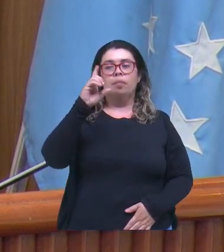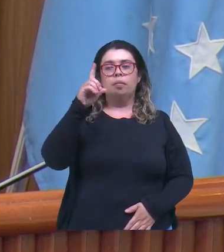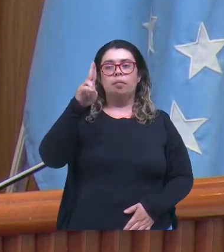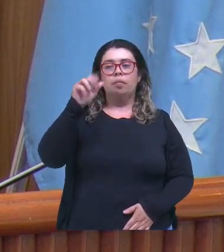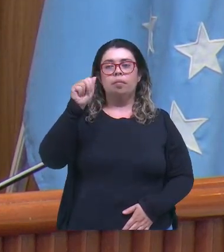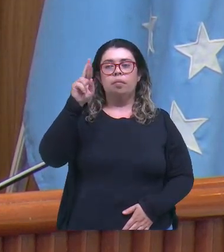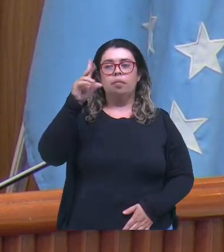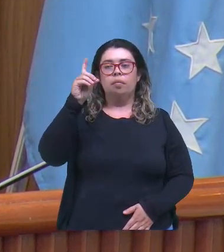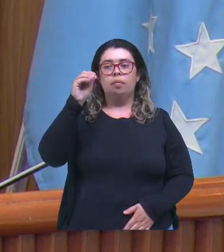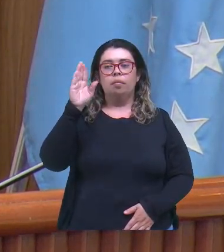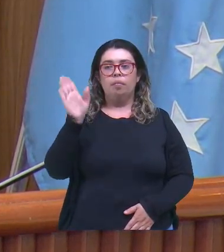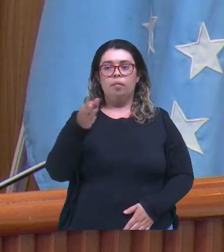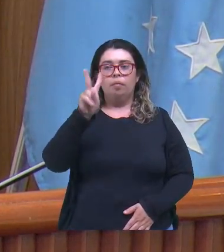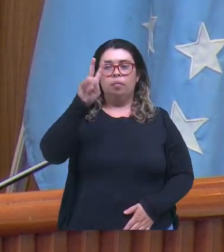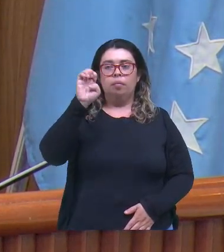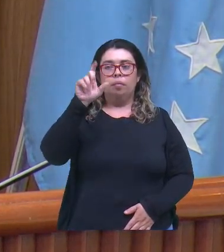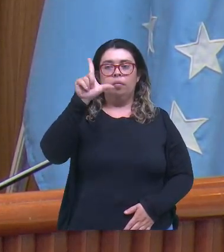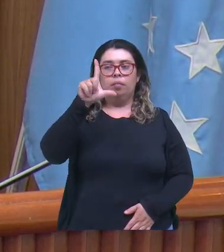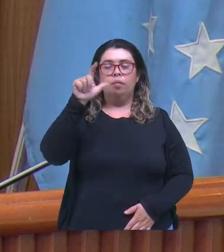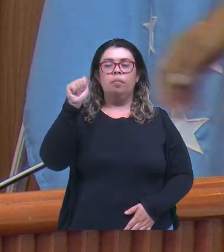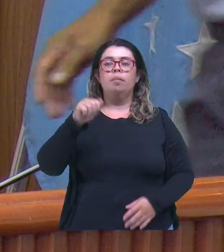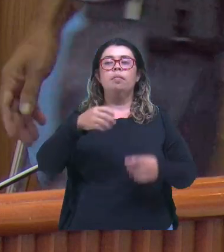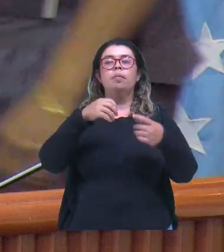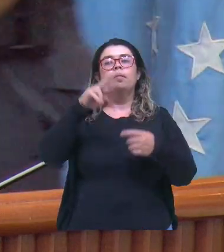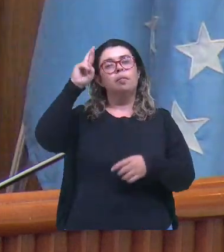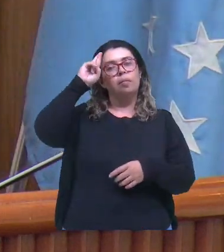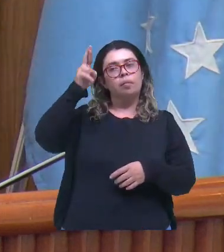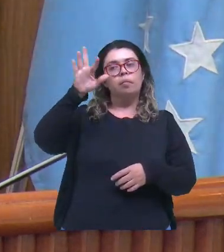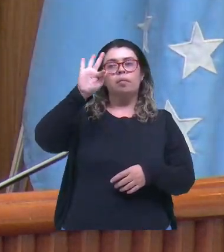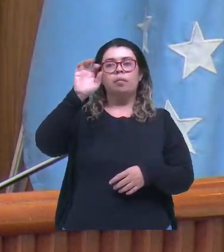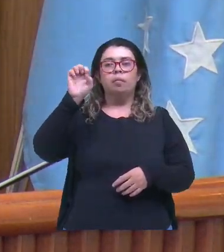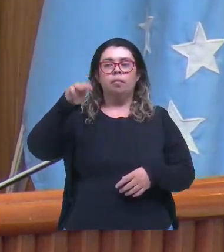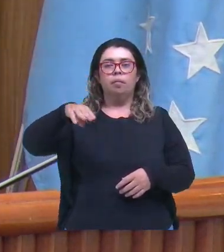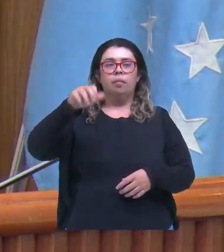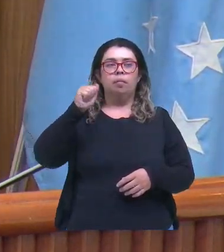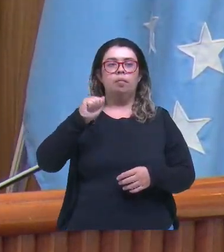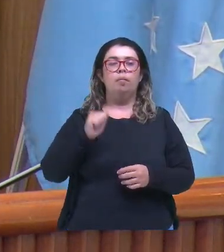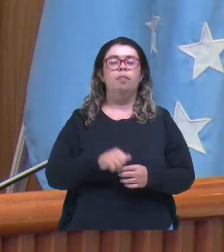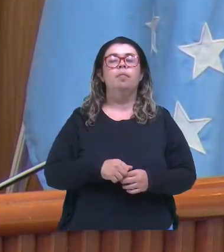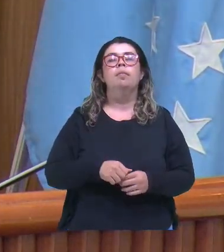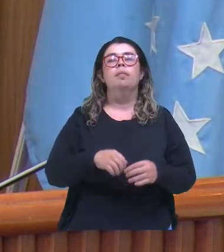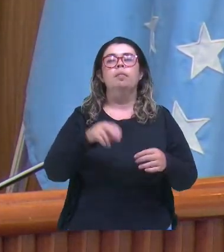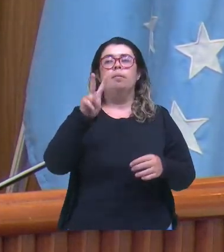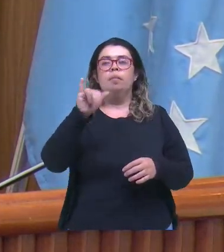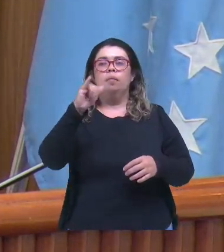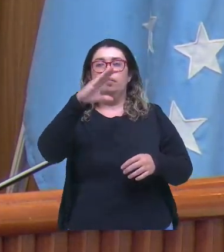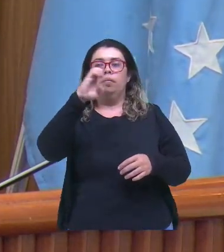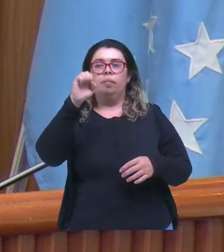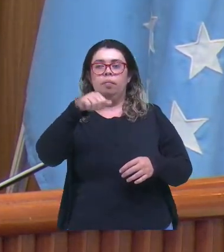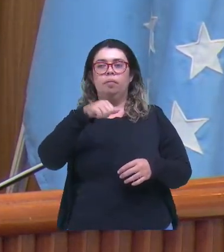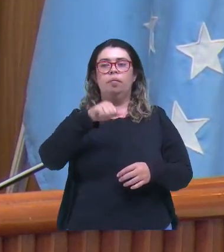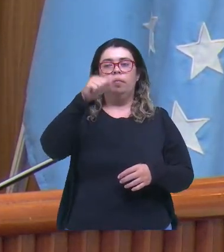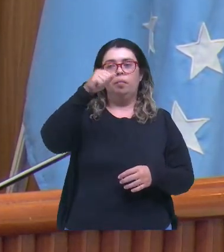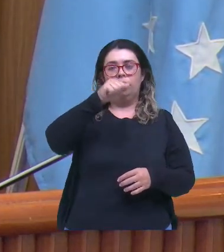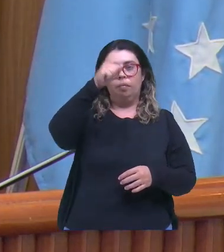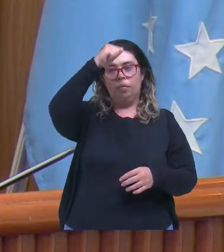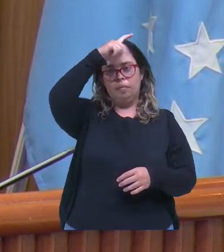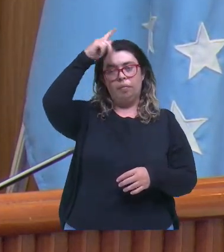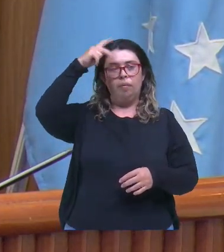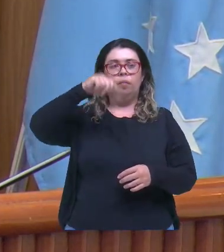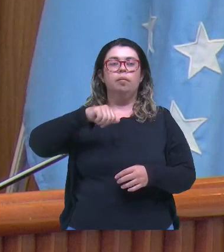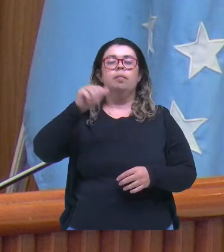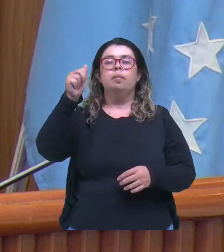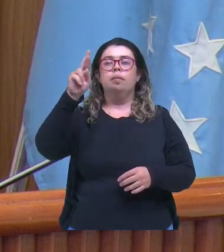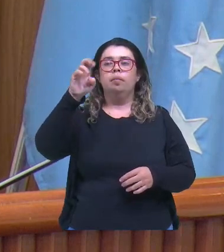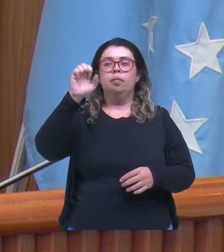Vela Gonçalves, diretor executivo da FEMA, e o vice-prefeito Aref Sabé, participando de evento em São Paulo.